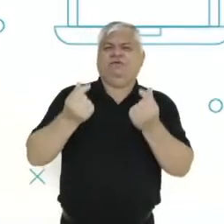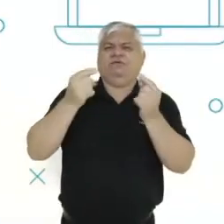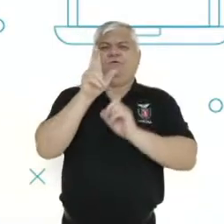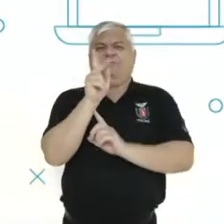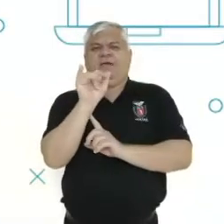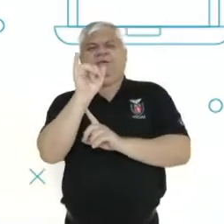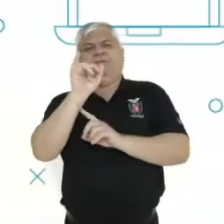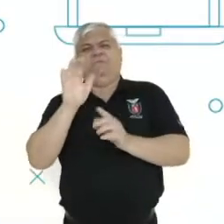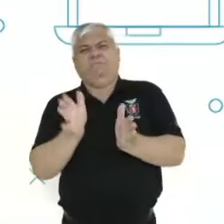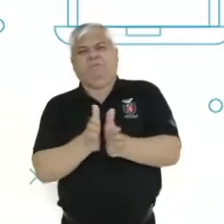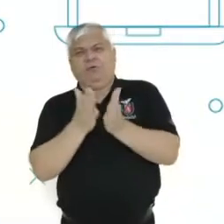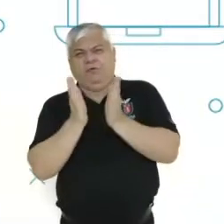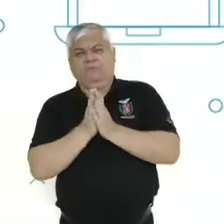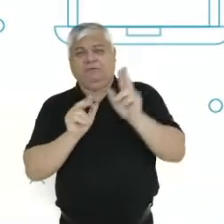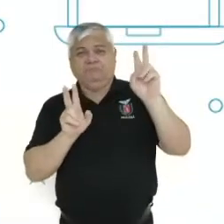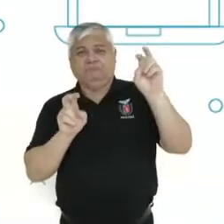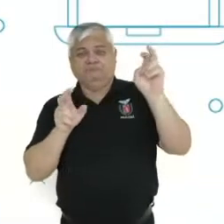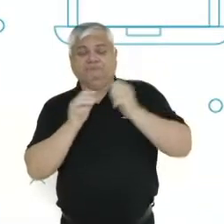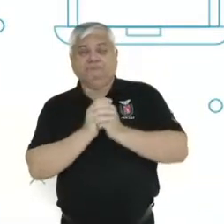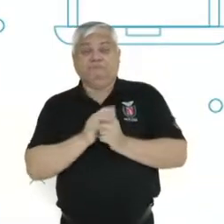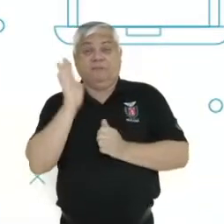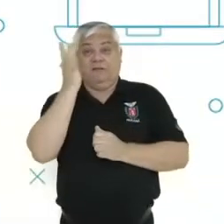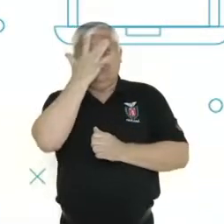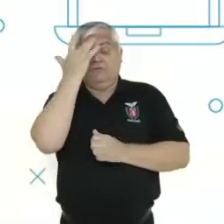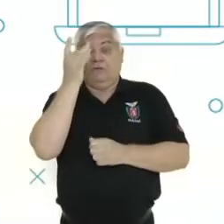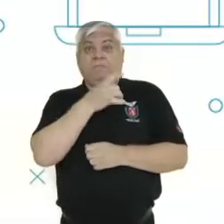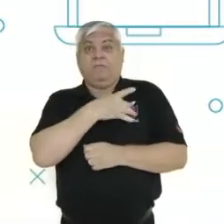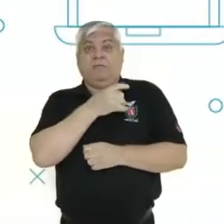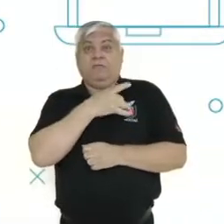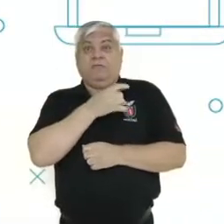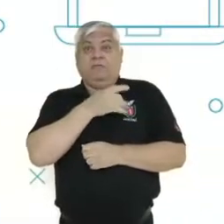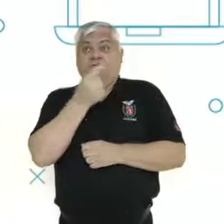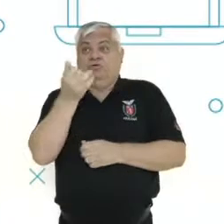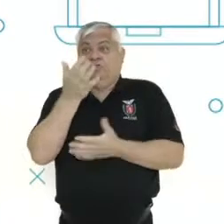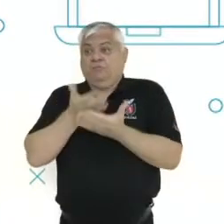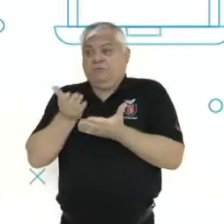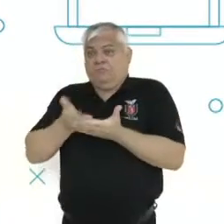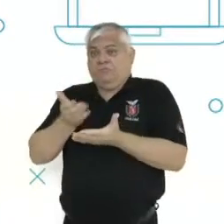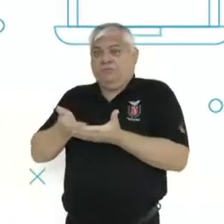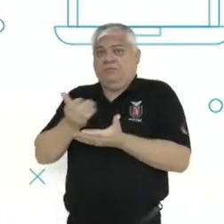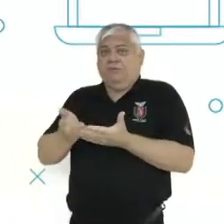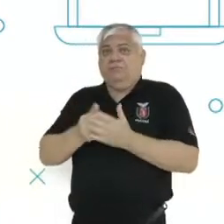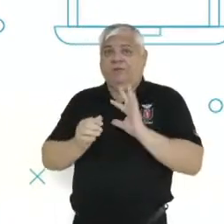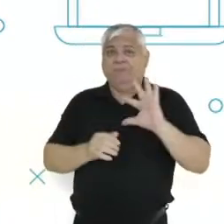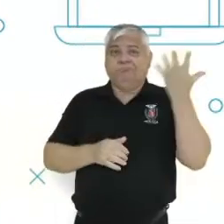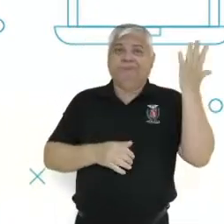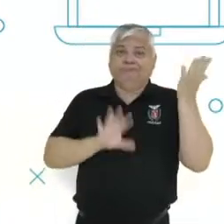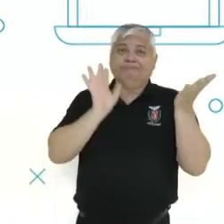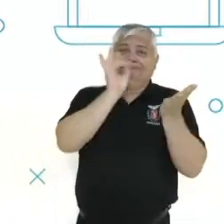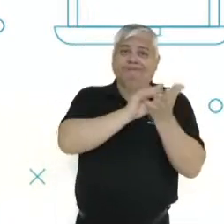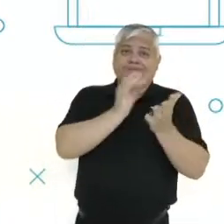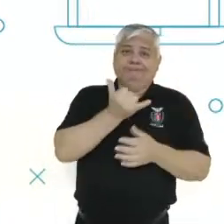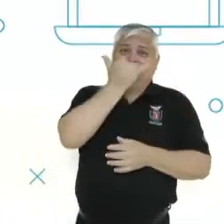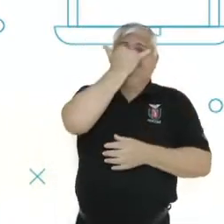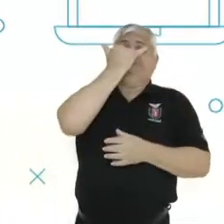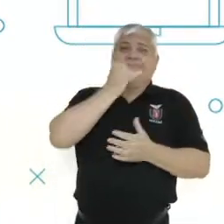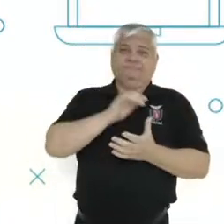a maioria das pessoas tem tanto medo de perder dinheiro que acaba perdendo. Elas quebram por